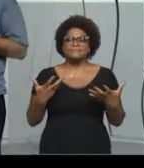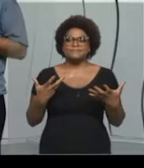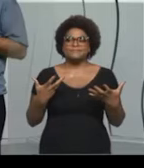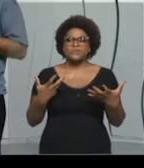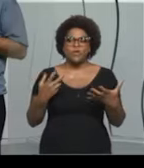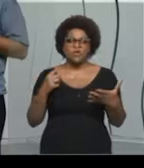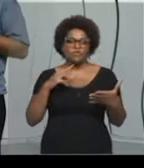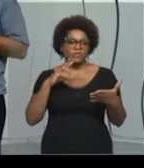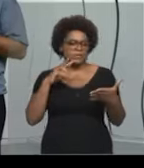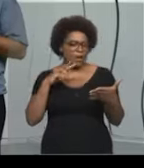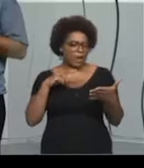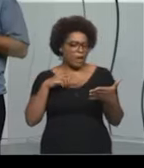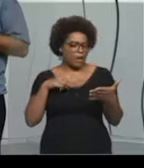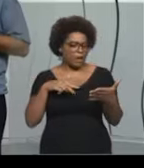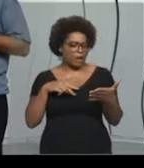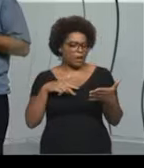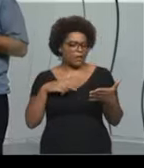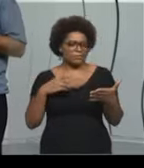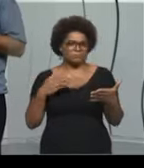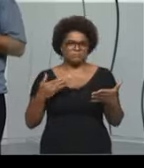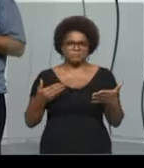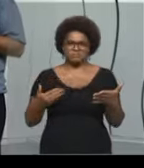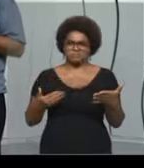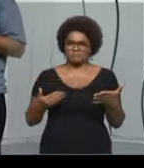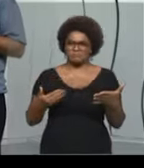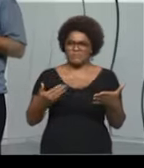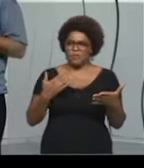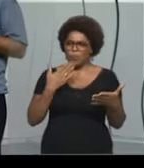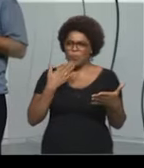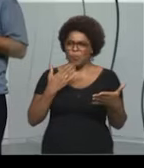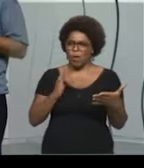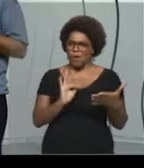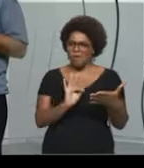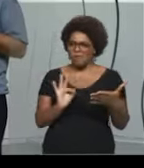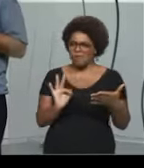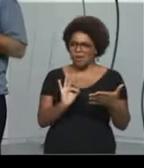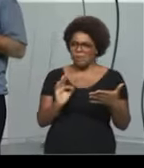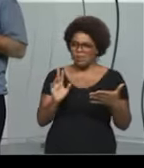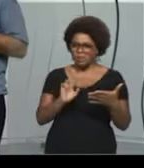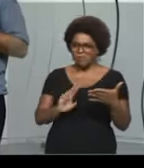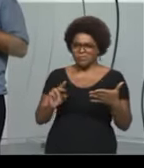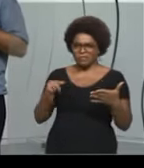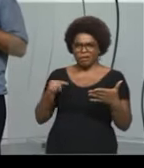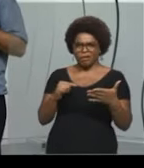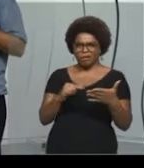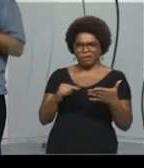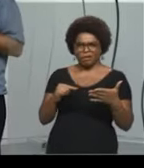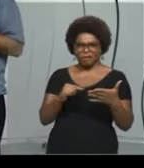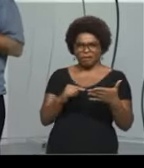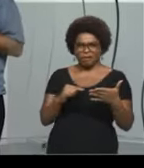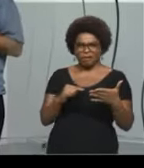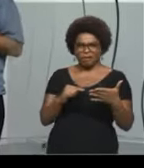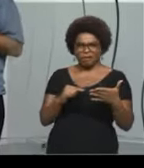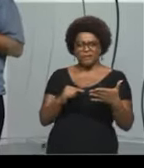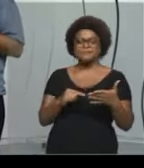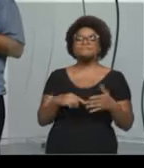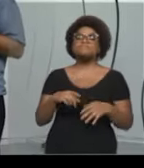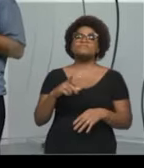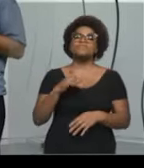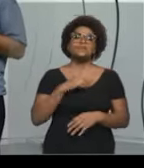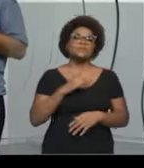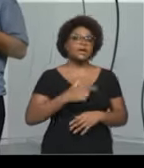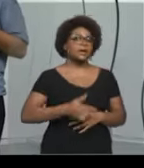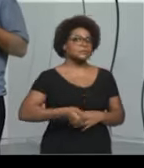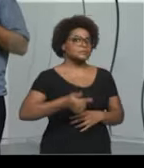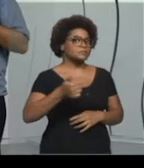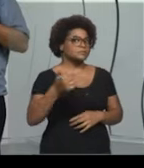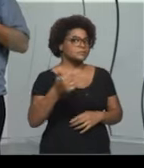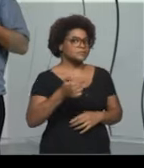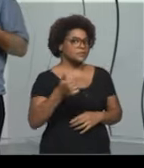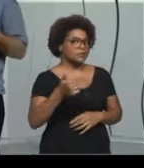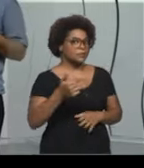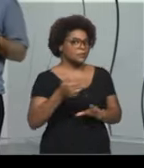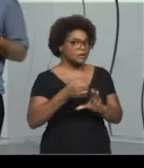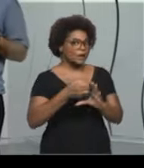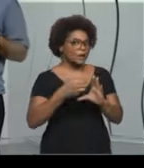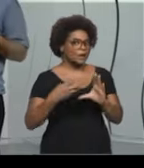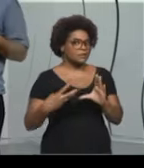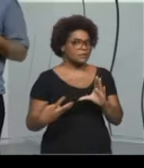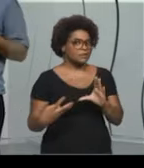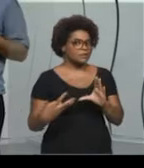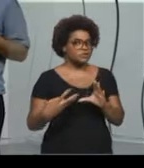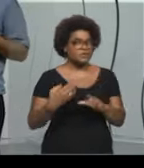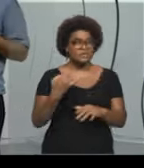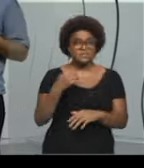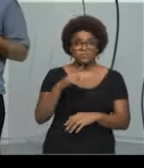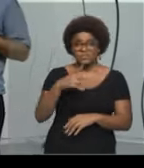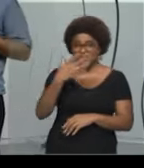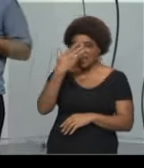questão e fala assim, mas qual fórmula será que eu usaria nessa questão? E o segundo aspecto é que, se a gente esquece a fórmula,